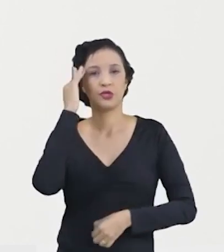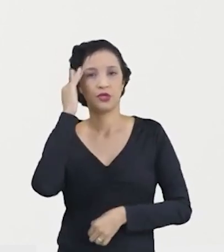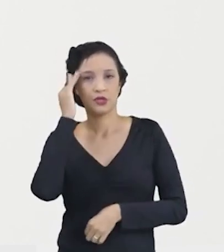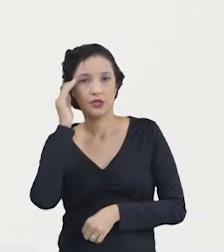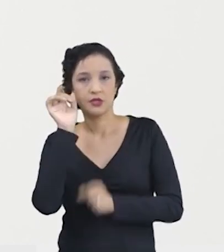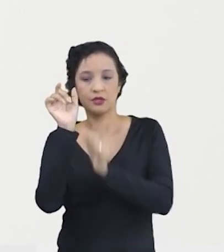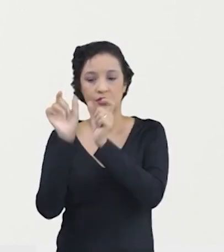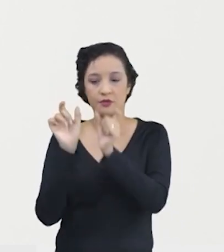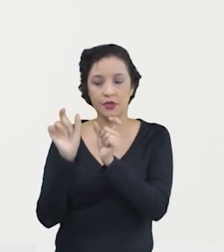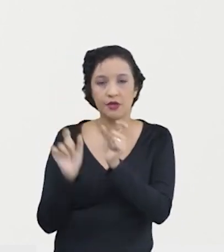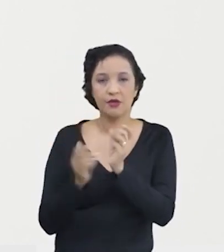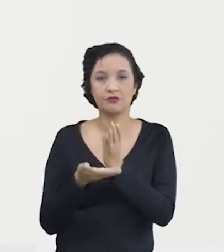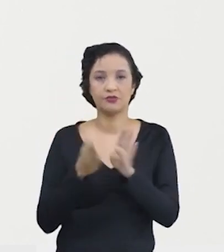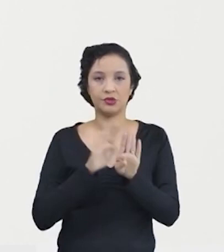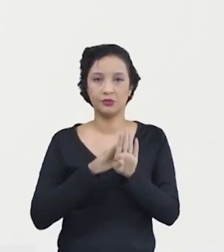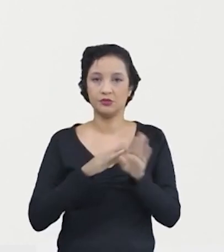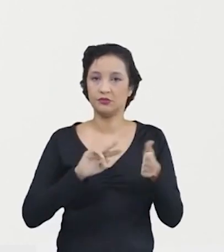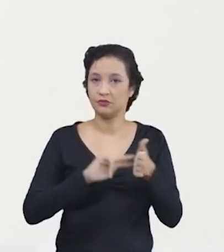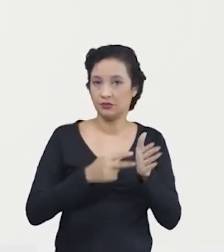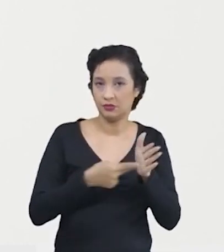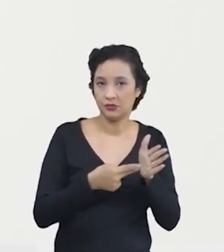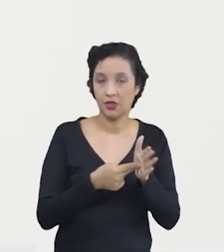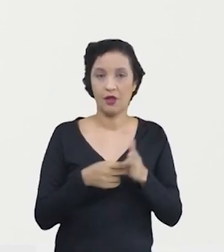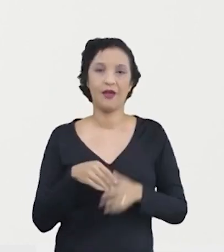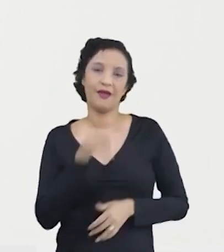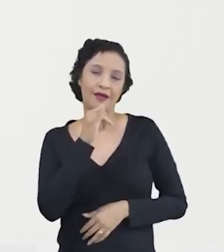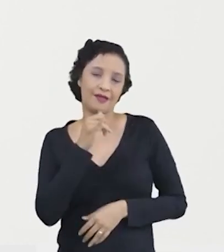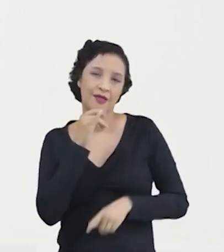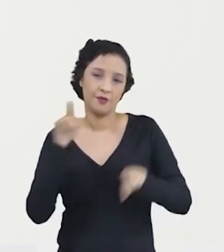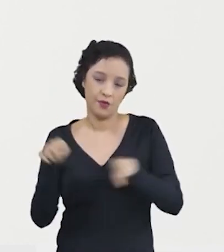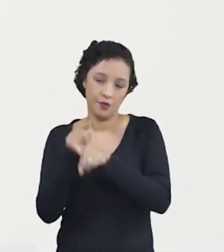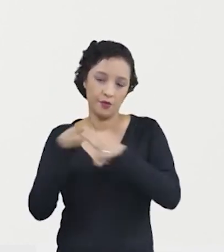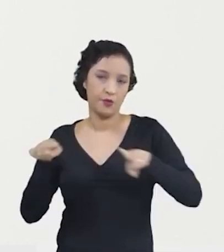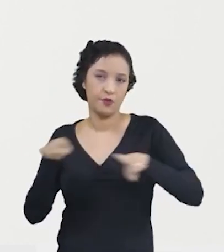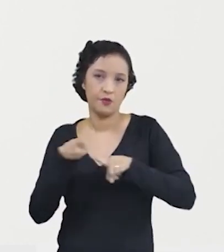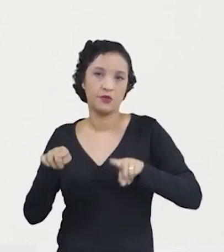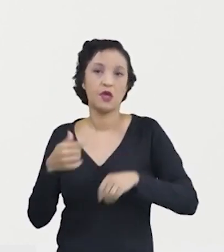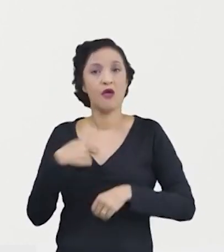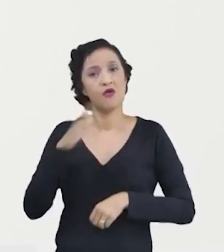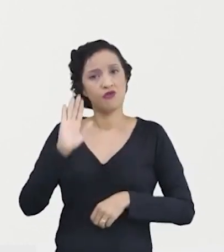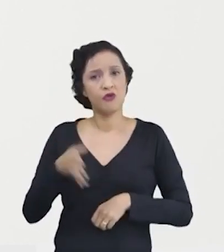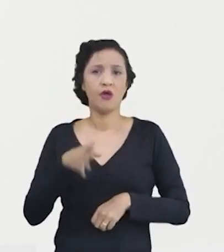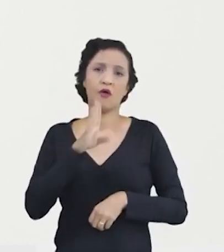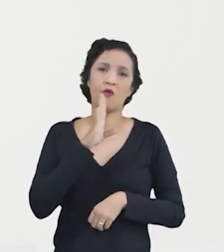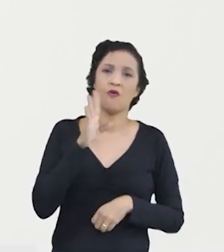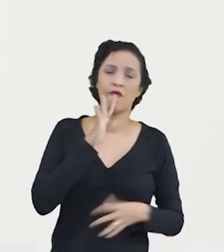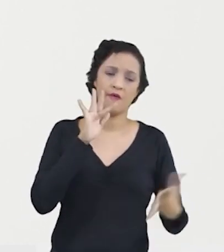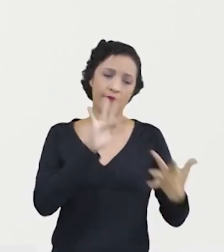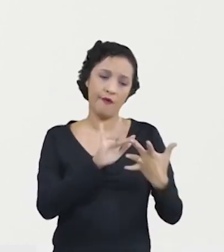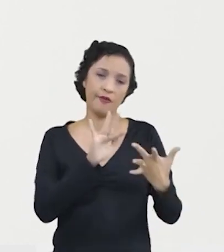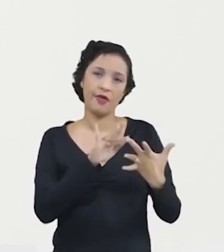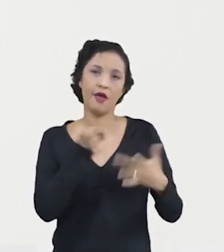um texto. Nesse caso aqui foi a música. Eu busquei um pouco da minha informação de mundo para eu poder